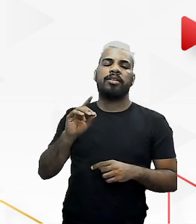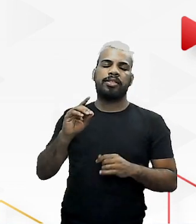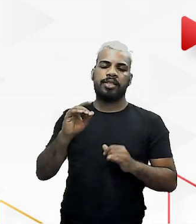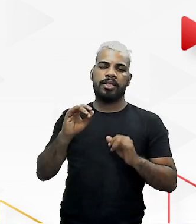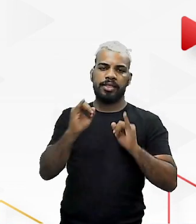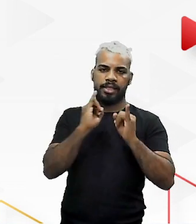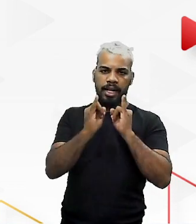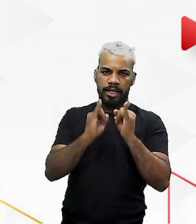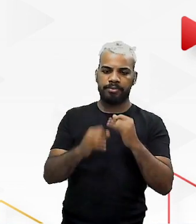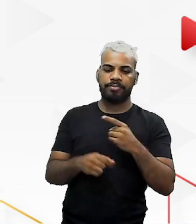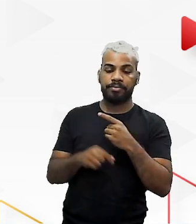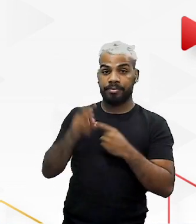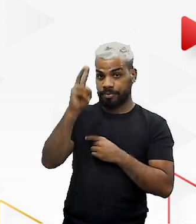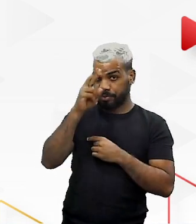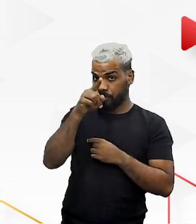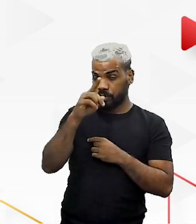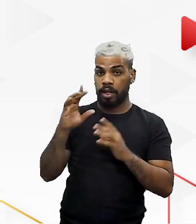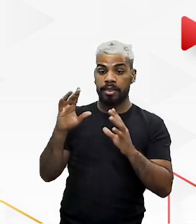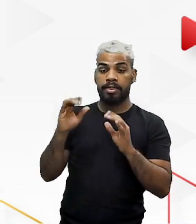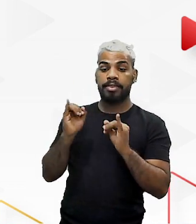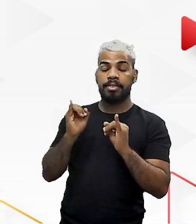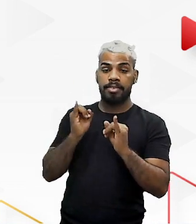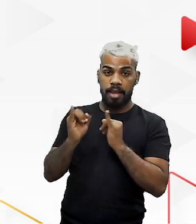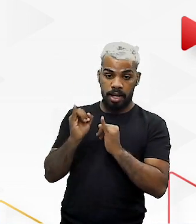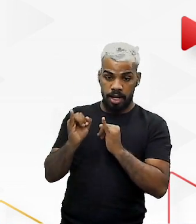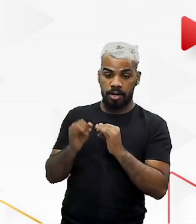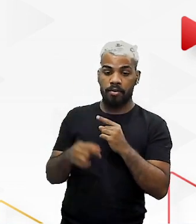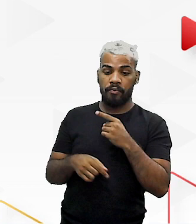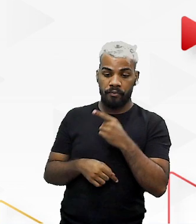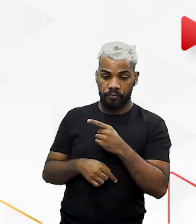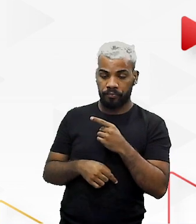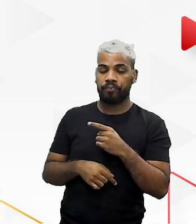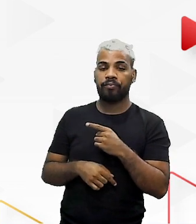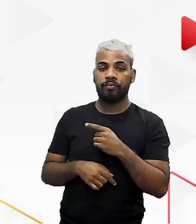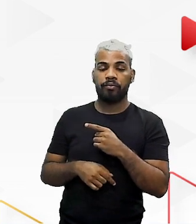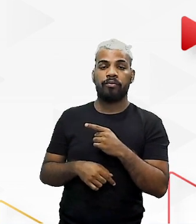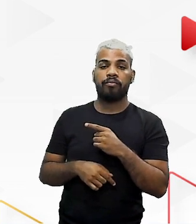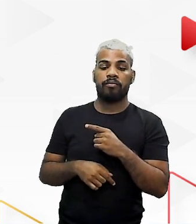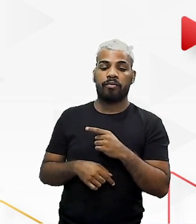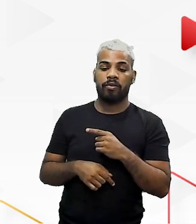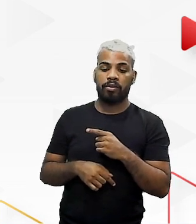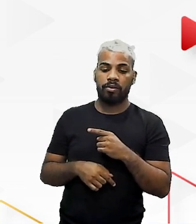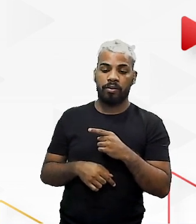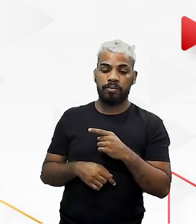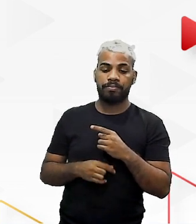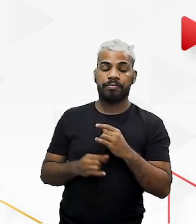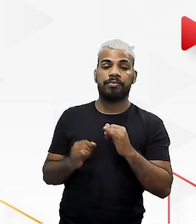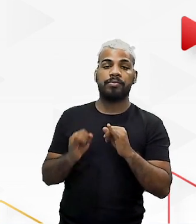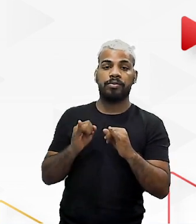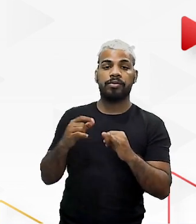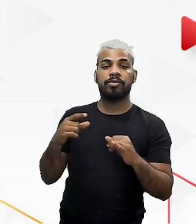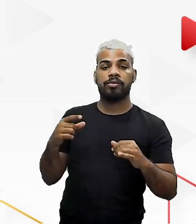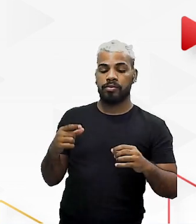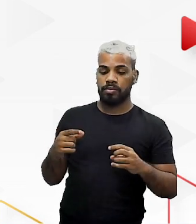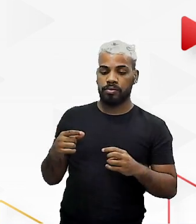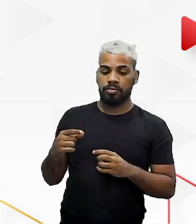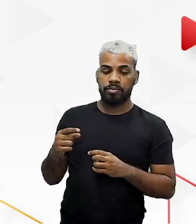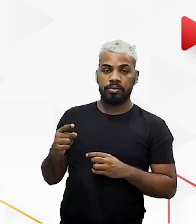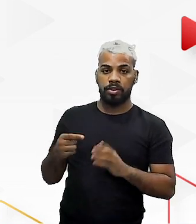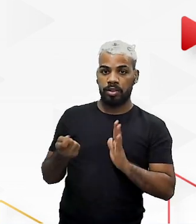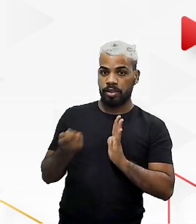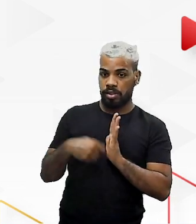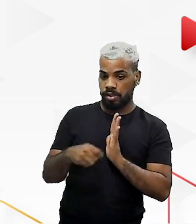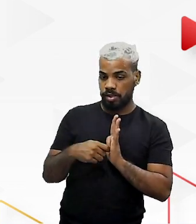Lembrando que na internet, gente, as páginas dos noticiários da internet, tanto na modalidade escrita,